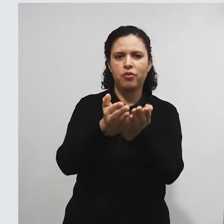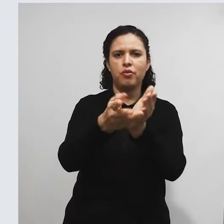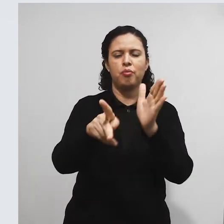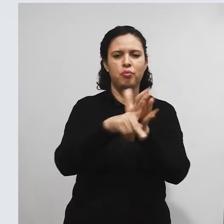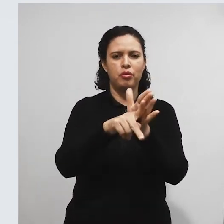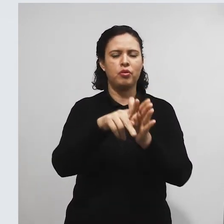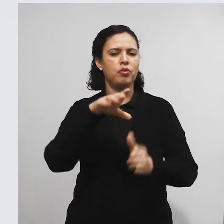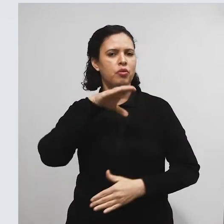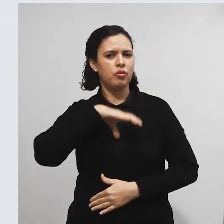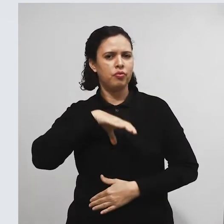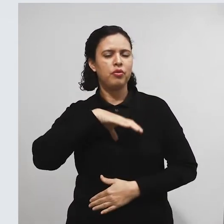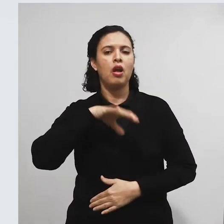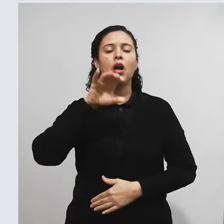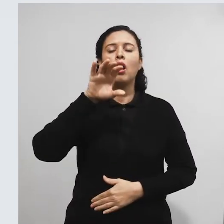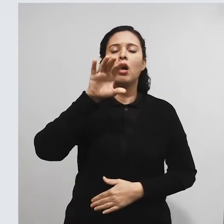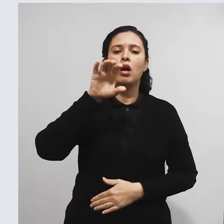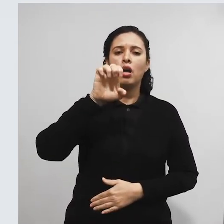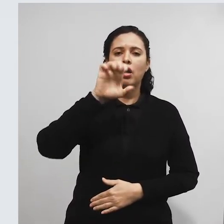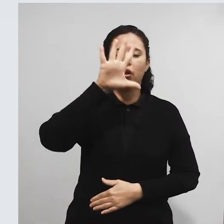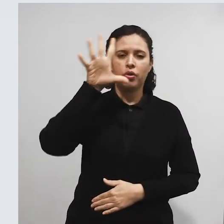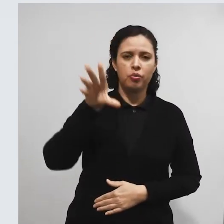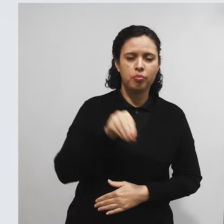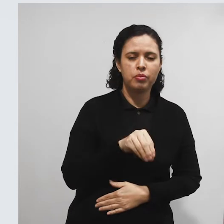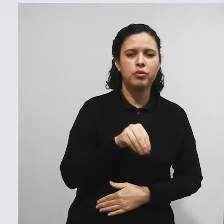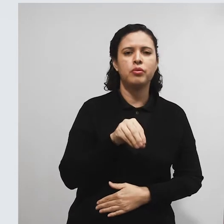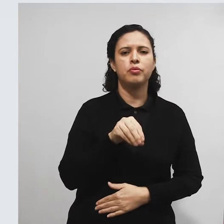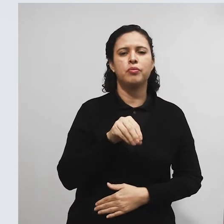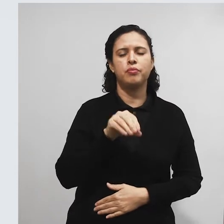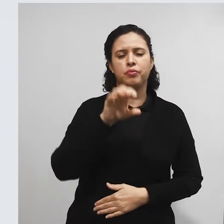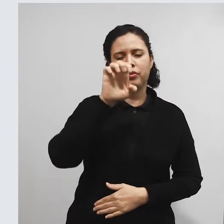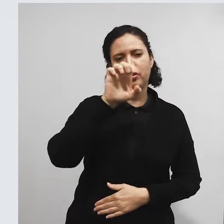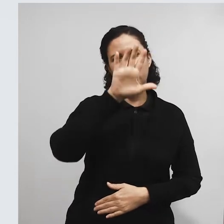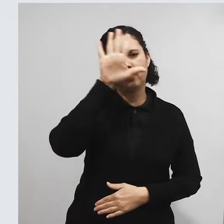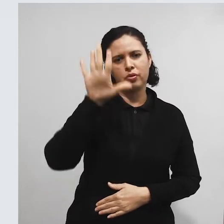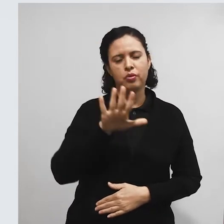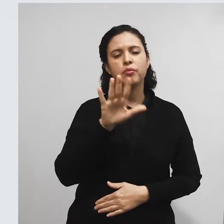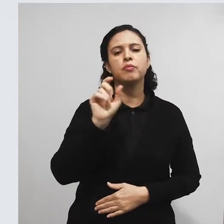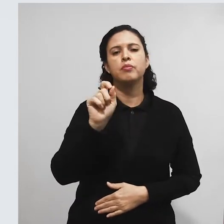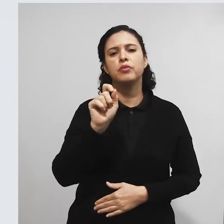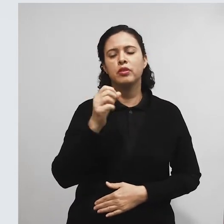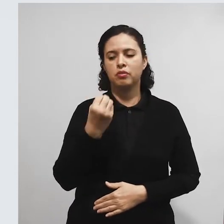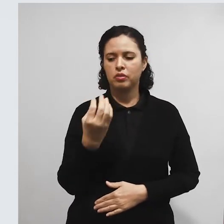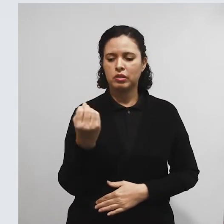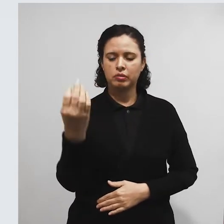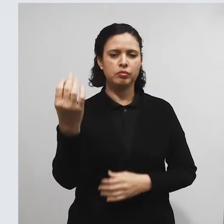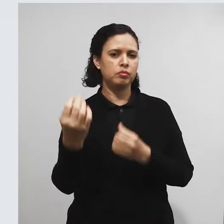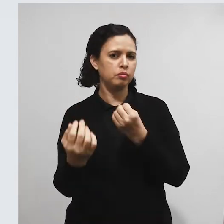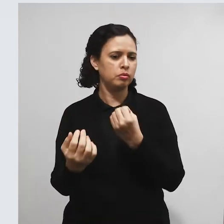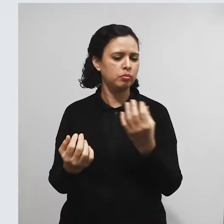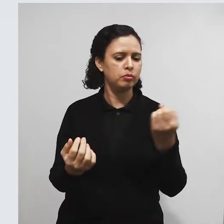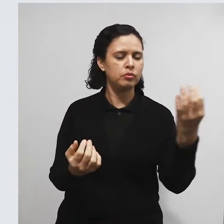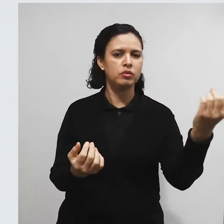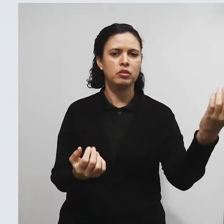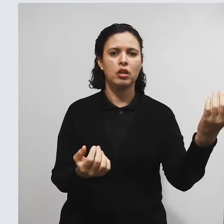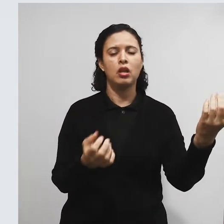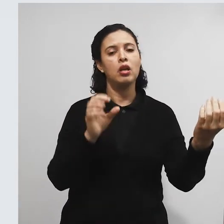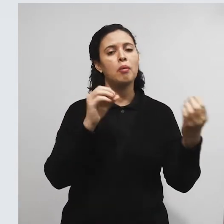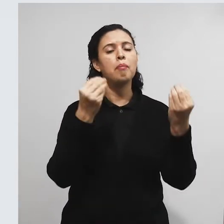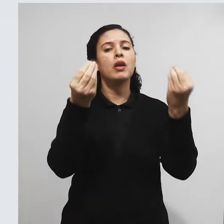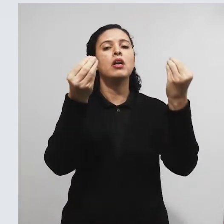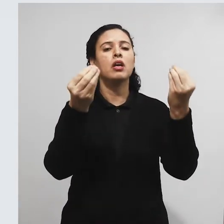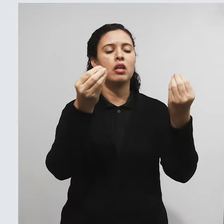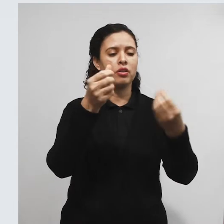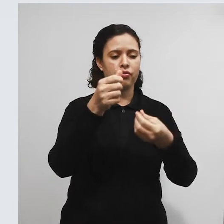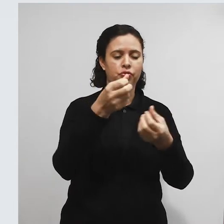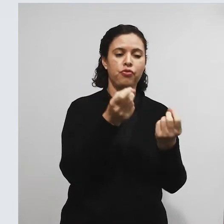do século XV e XVI em diante, realizaram essas façanhas de viajar ou pelo comércio